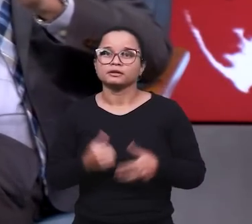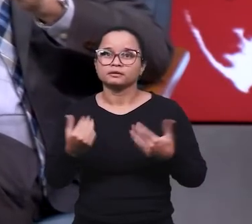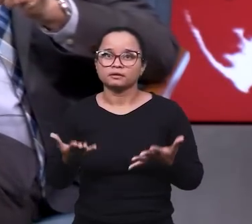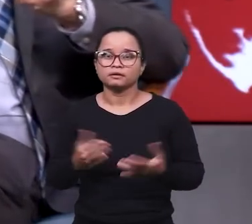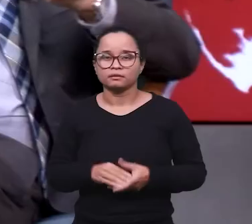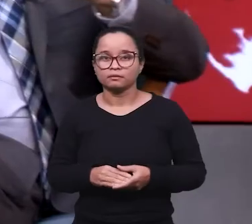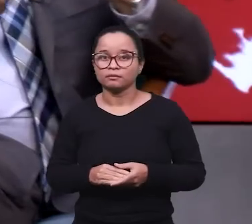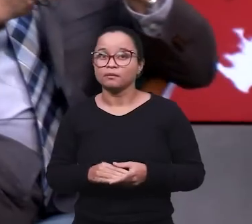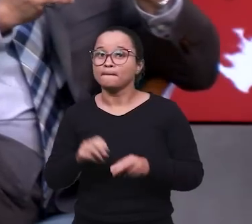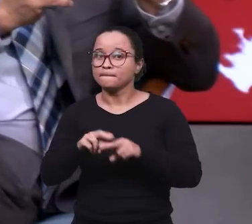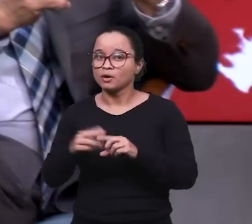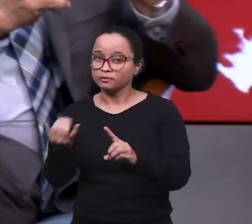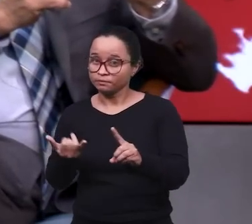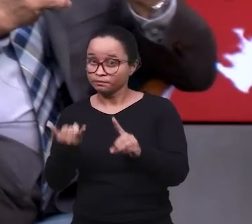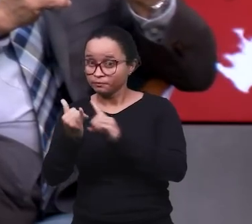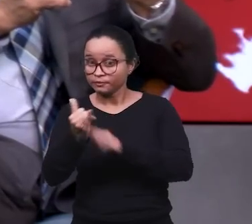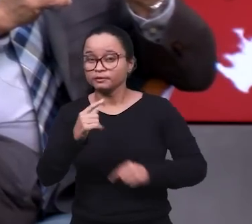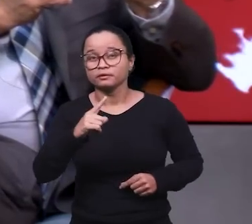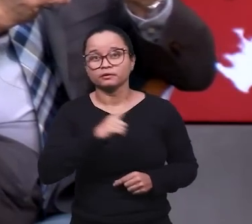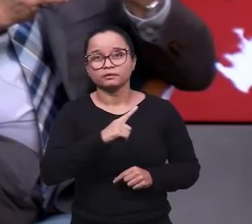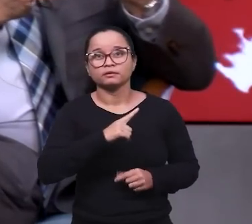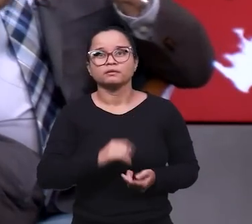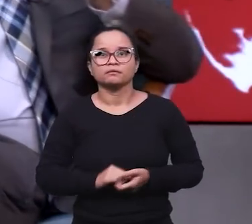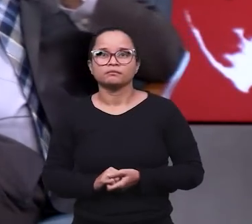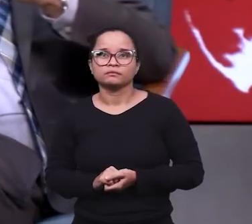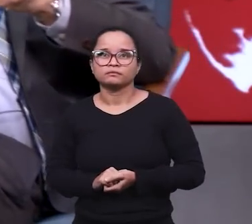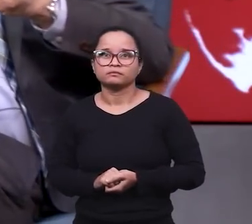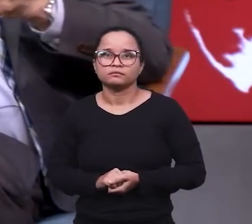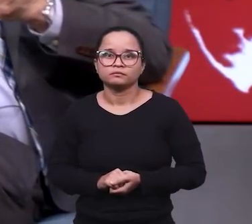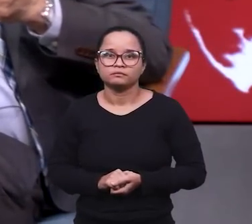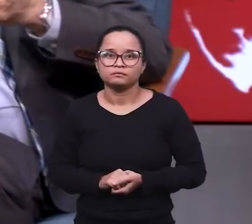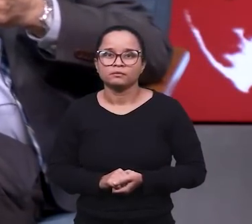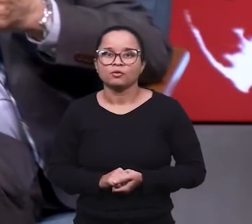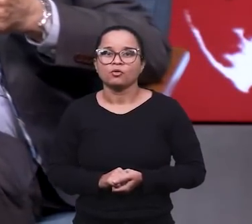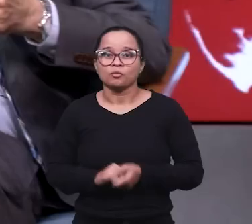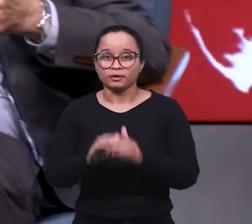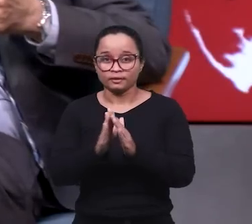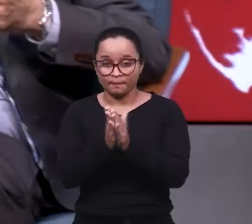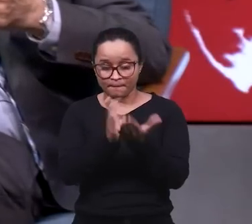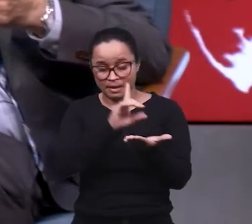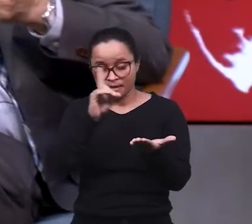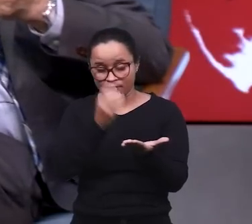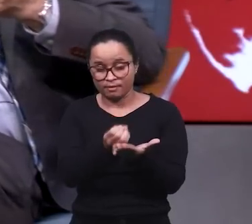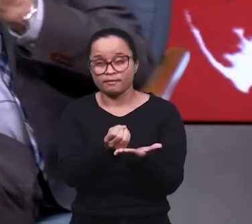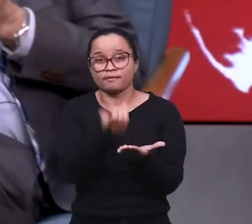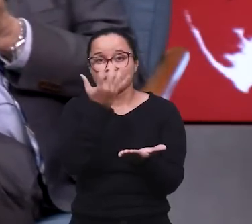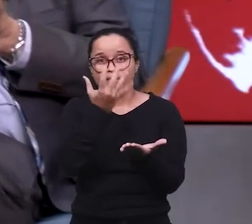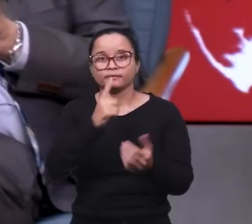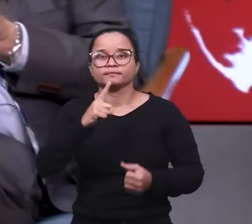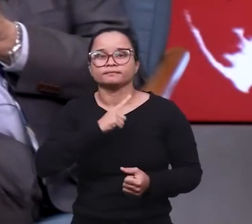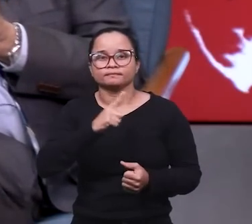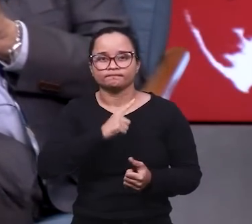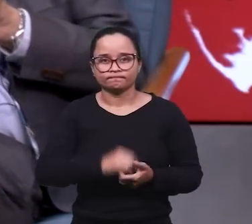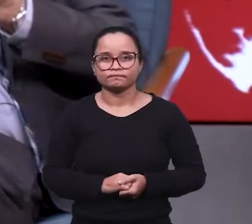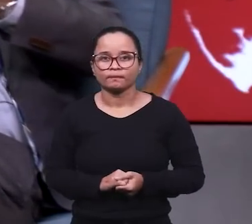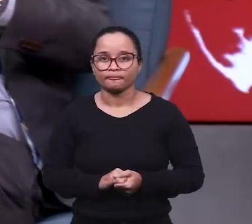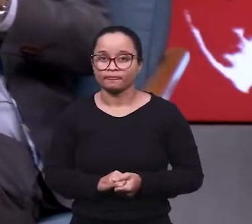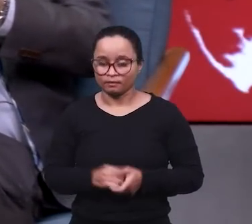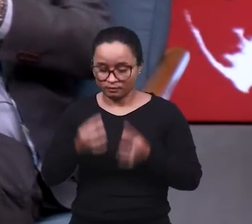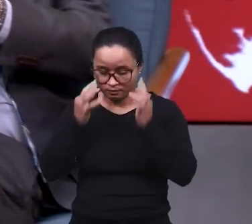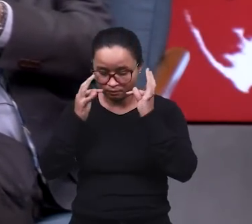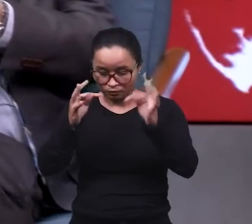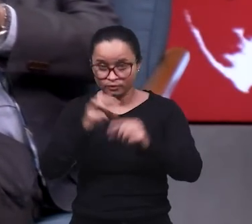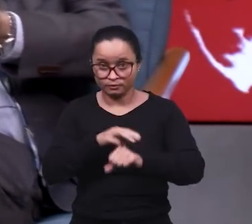por isso que ele é profético. É por isso que ele é da palavra viva. É por isso que o testemunho